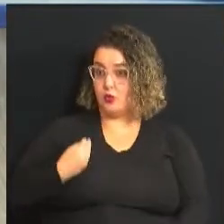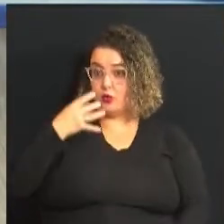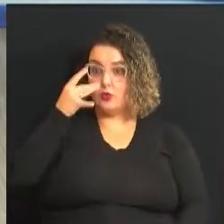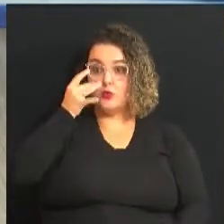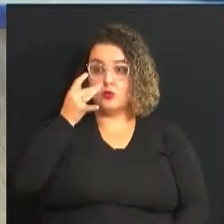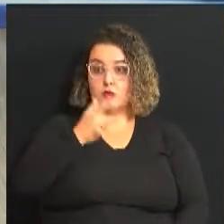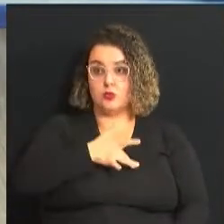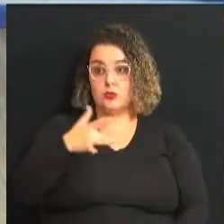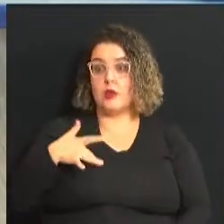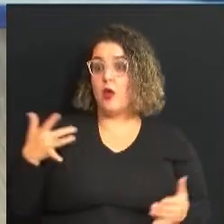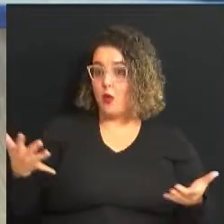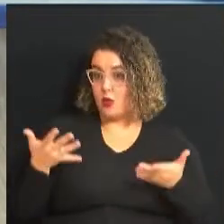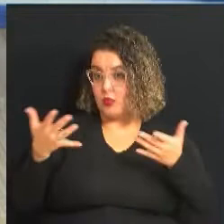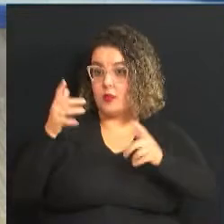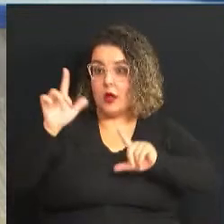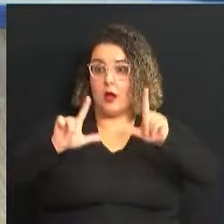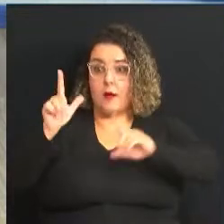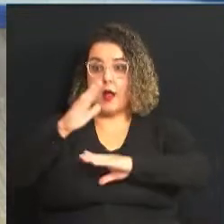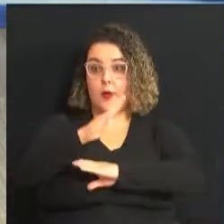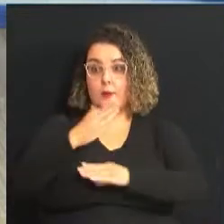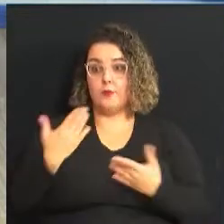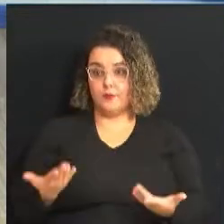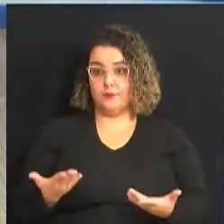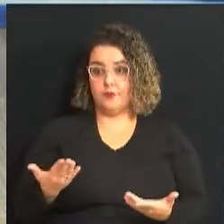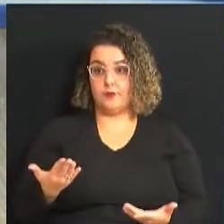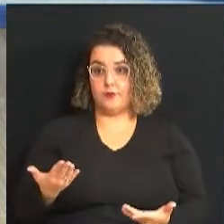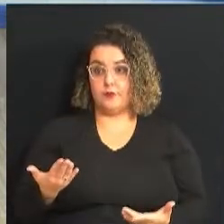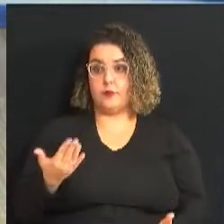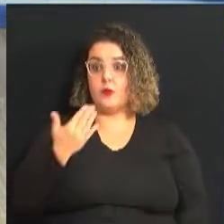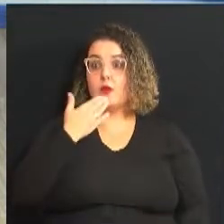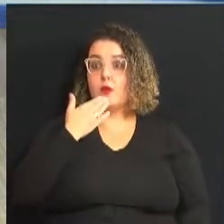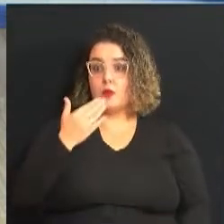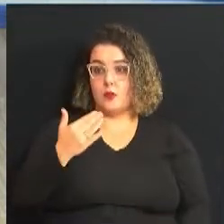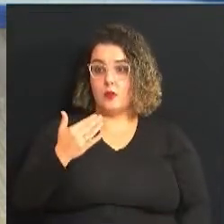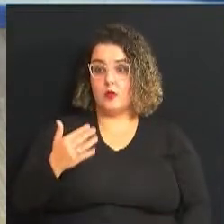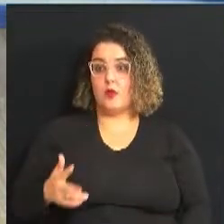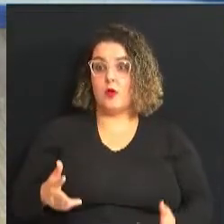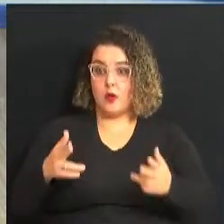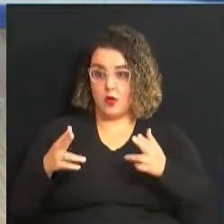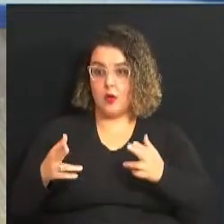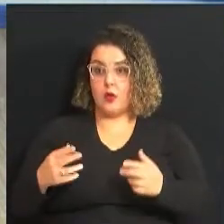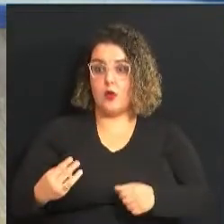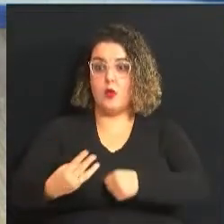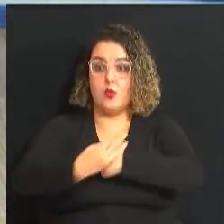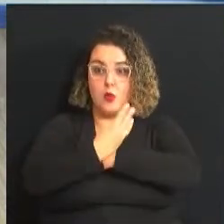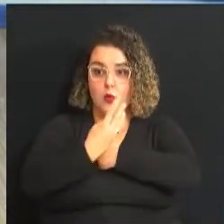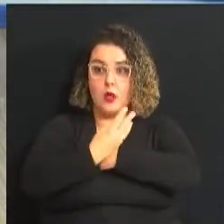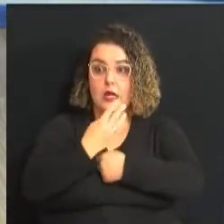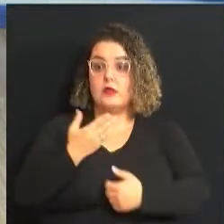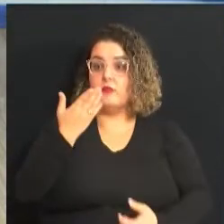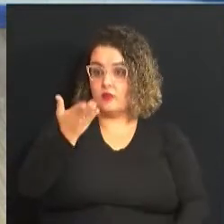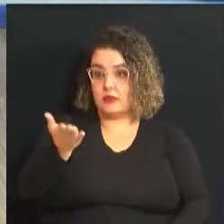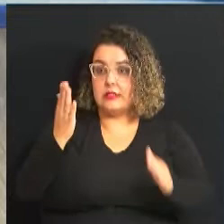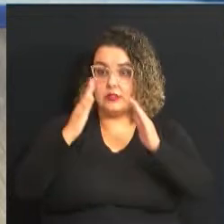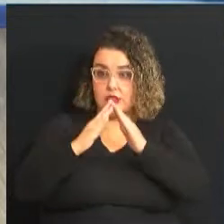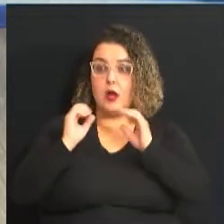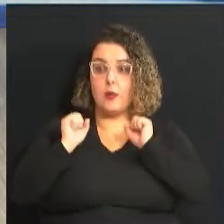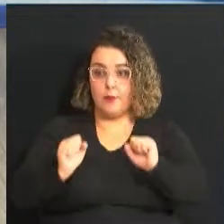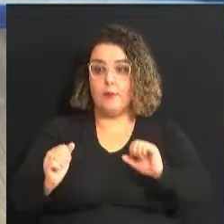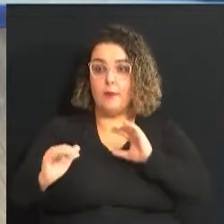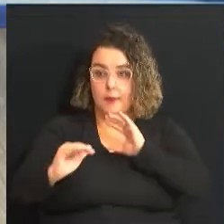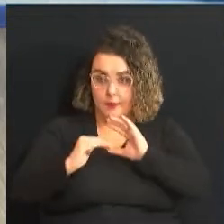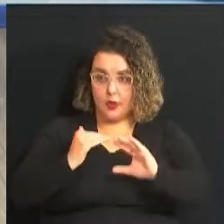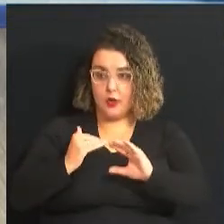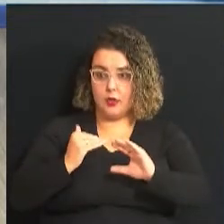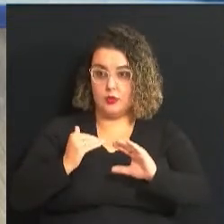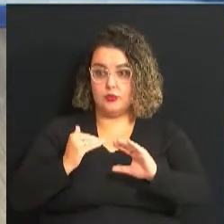pela tela da TV Câmara Campinas. Vou pedir para o pessoal do corte colocar o nosso WhatsApp aí. Você de casa também pode participar